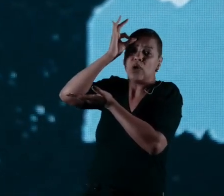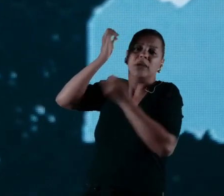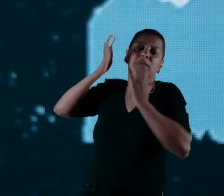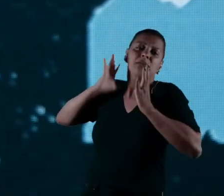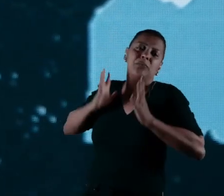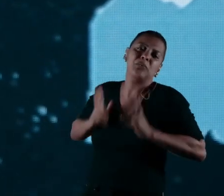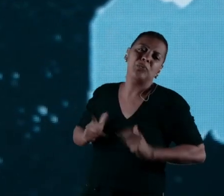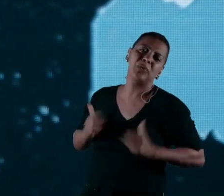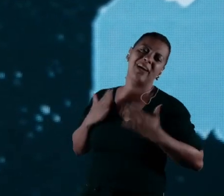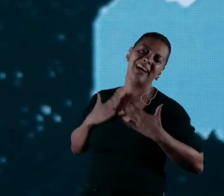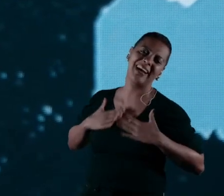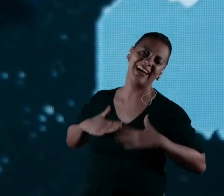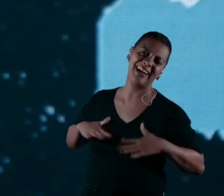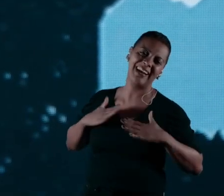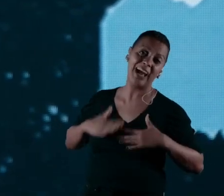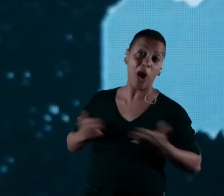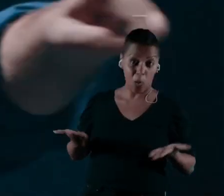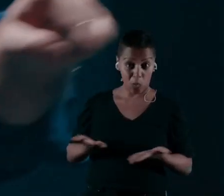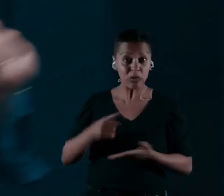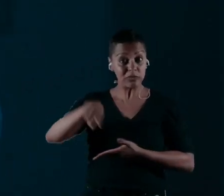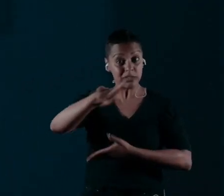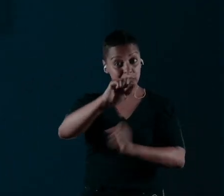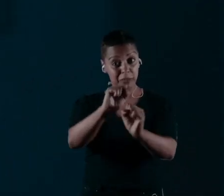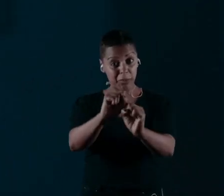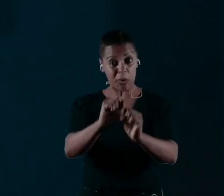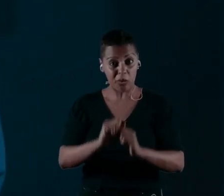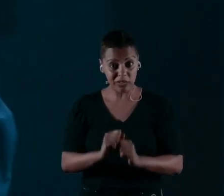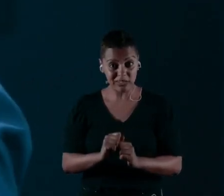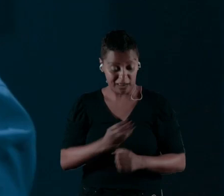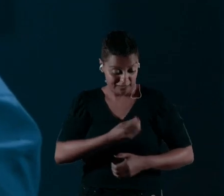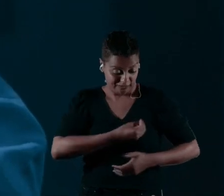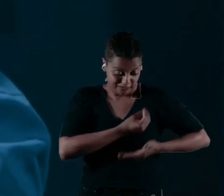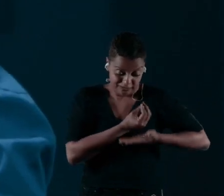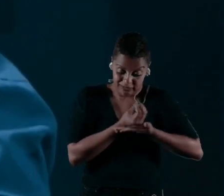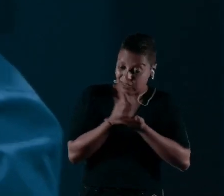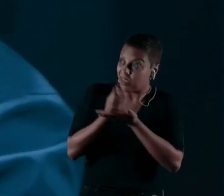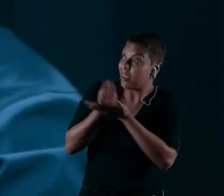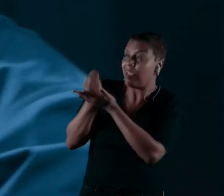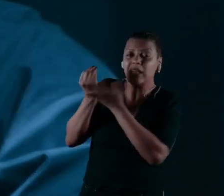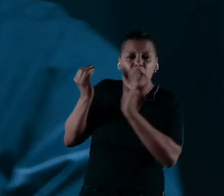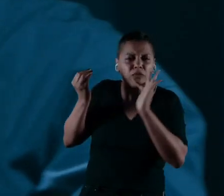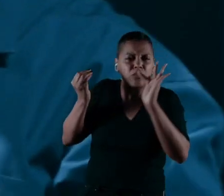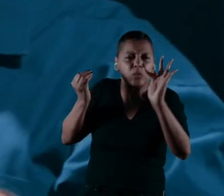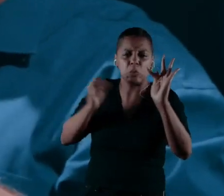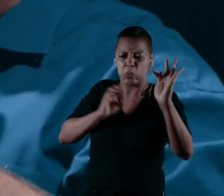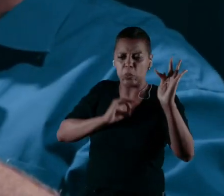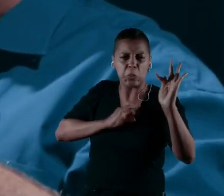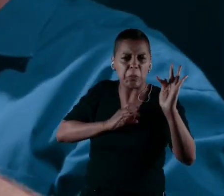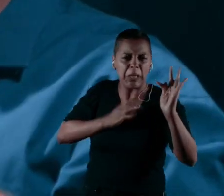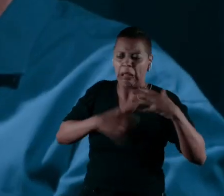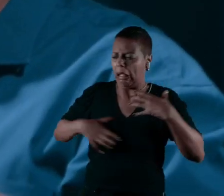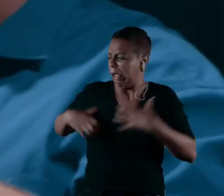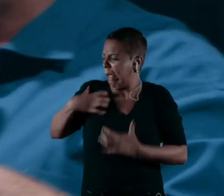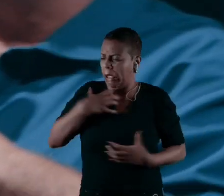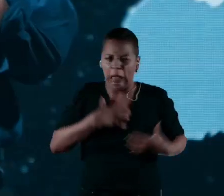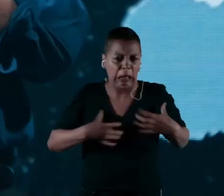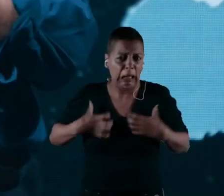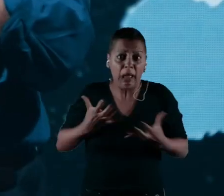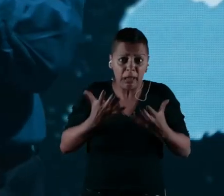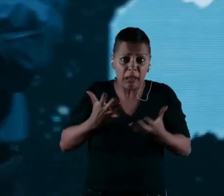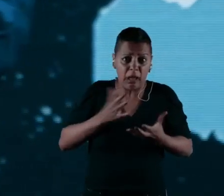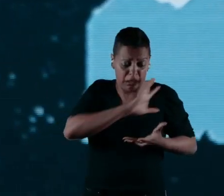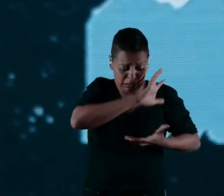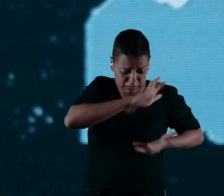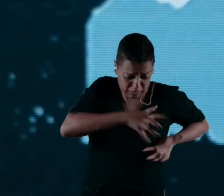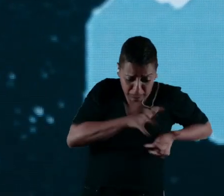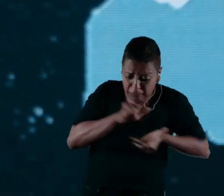sua vida. Se há alguém aqui que quer entregar a vida para Jesus, o seu futuro, os seus medos, as suas ansiedades, eu quero que você